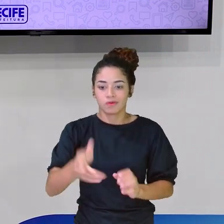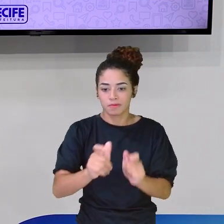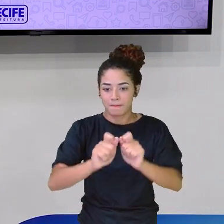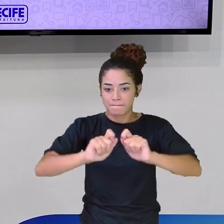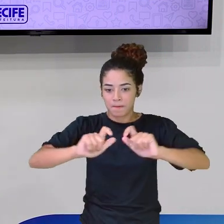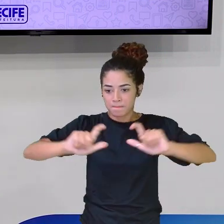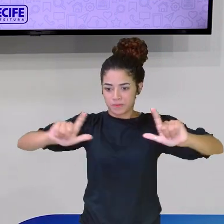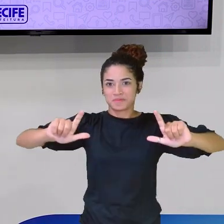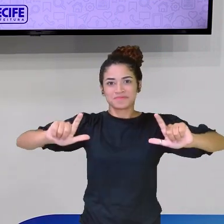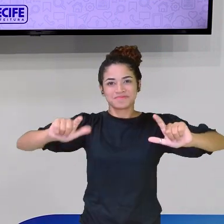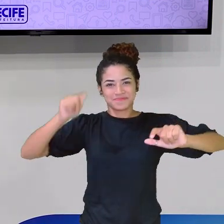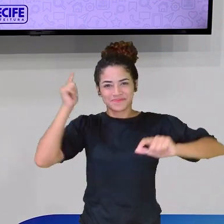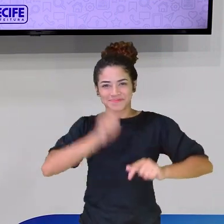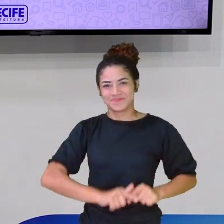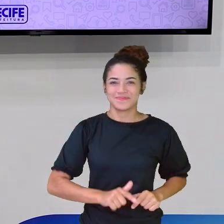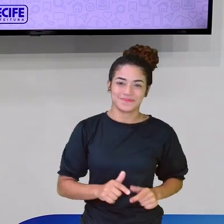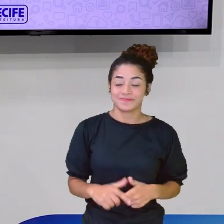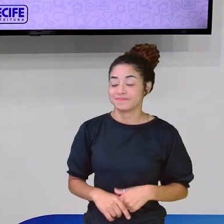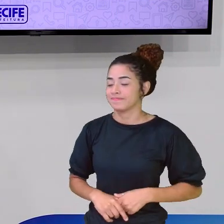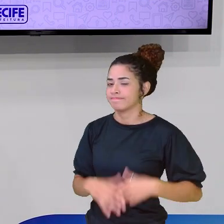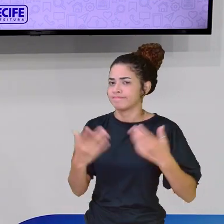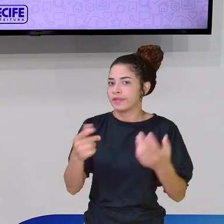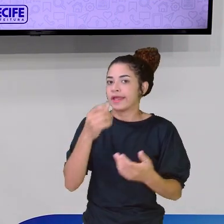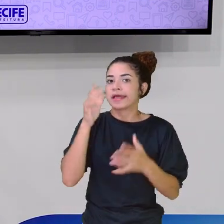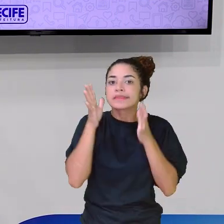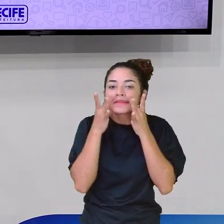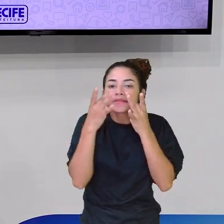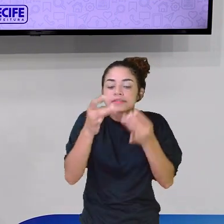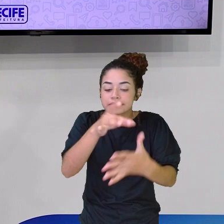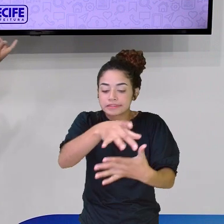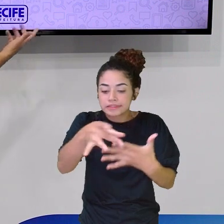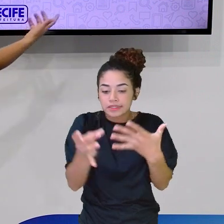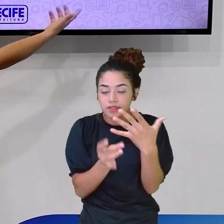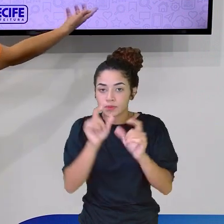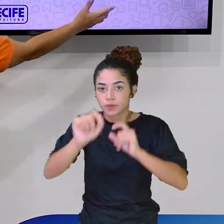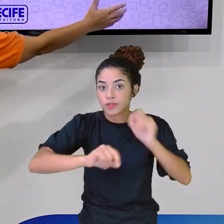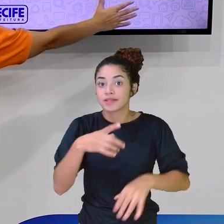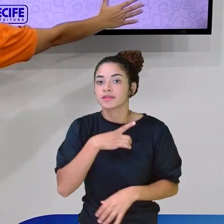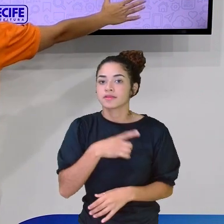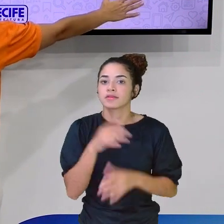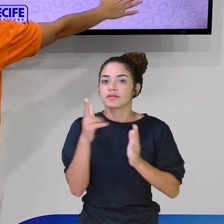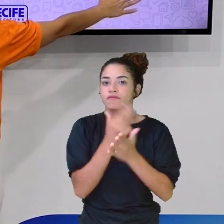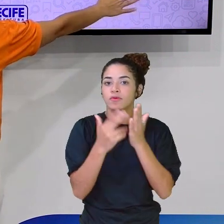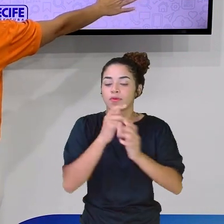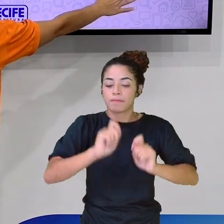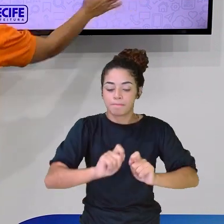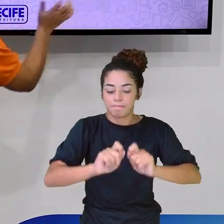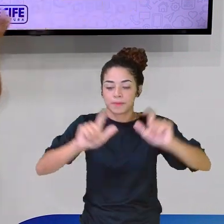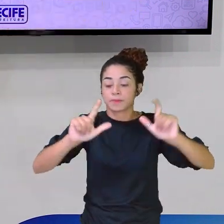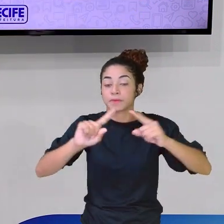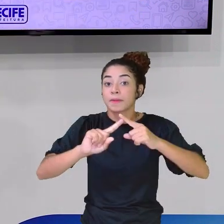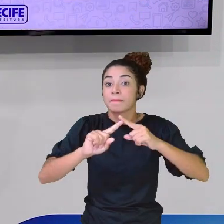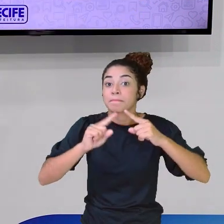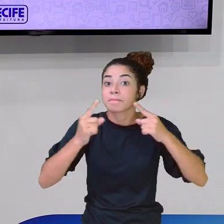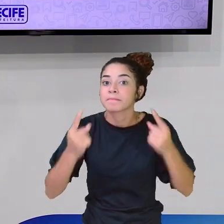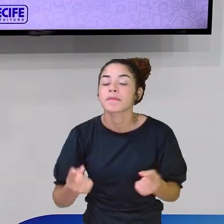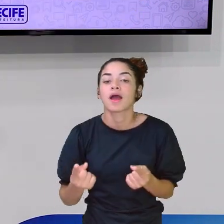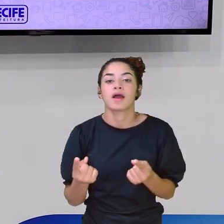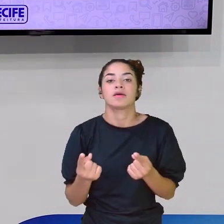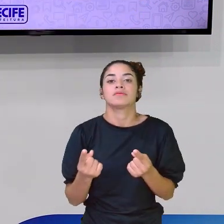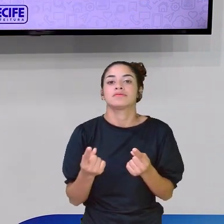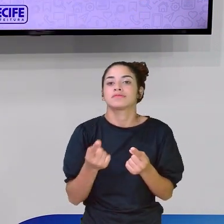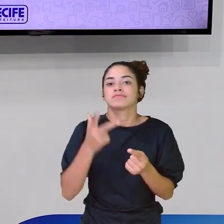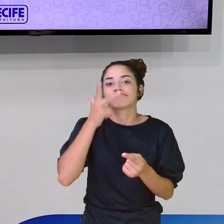figura. Presta atenção no detalhe. Eu tenho a minha figura ampliada, mas ela se mantém no